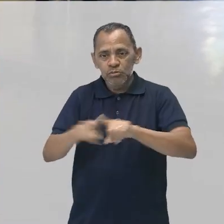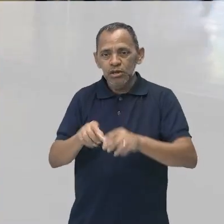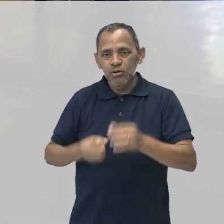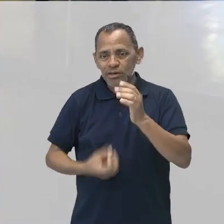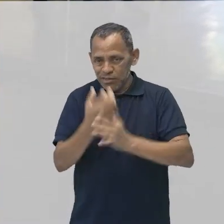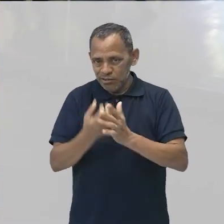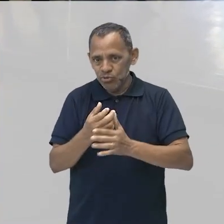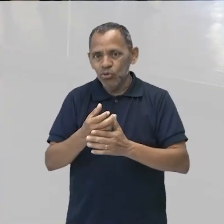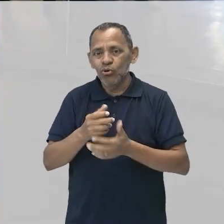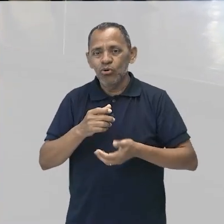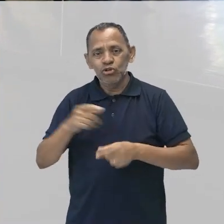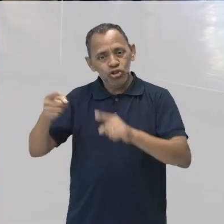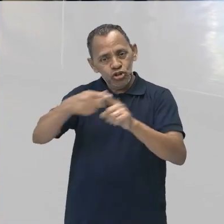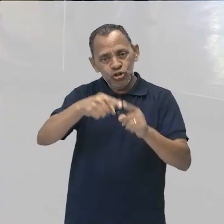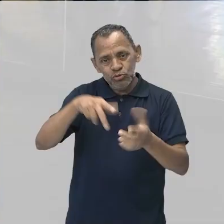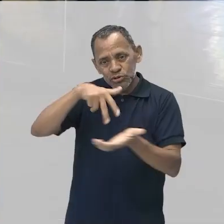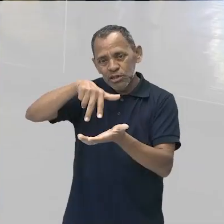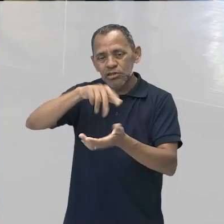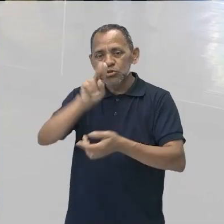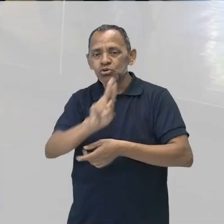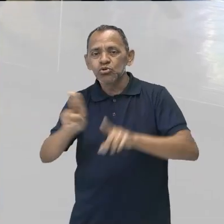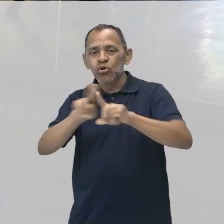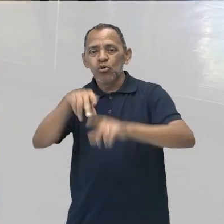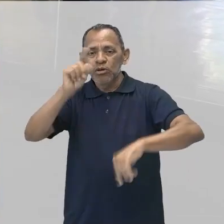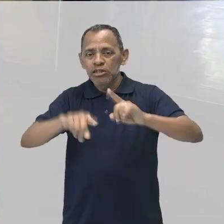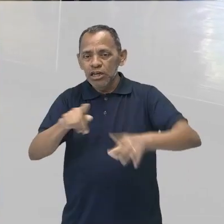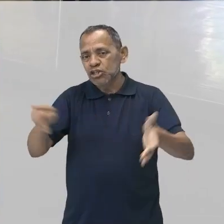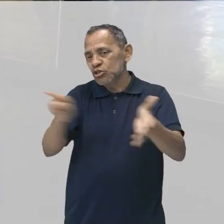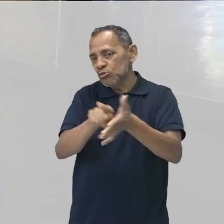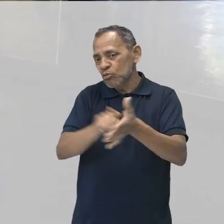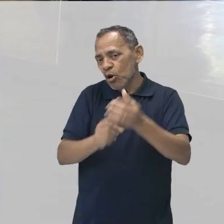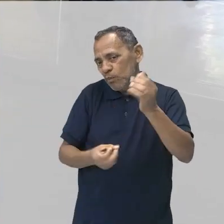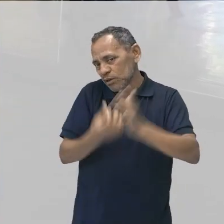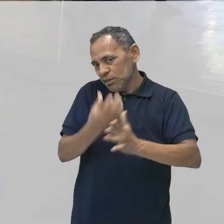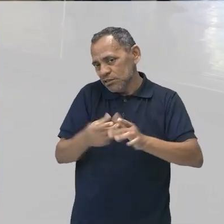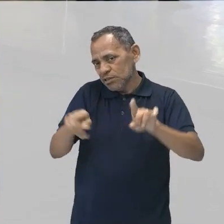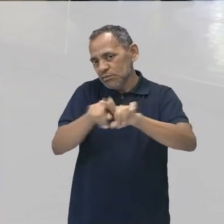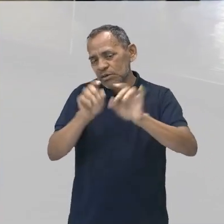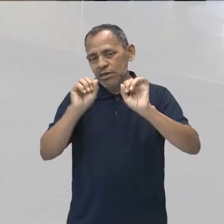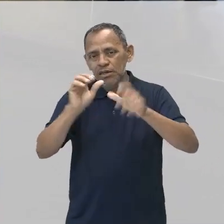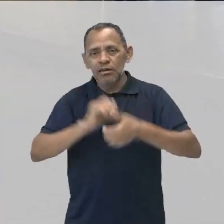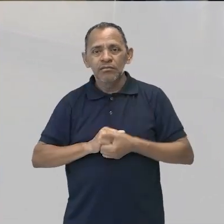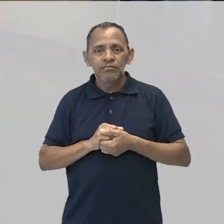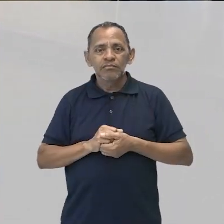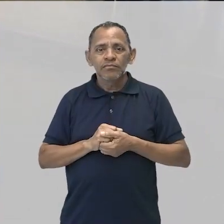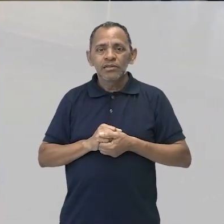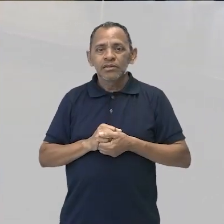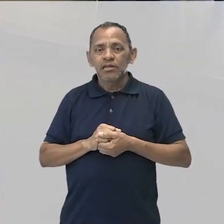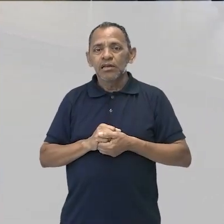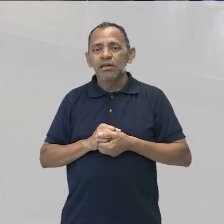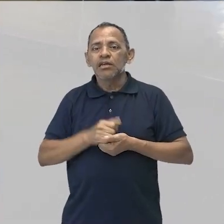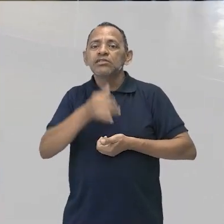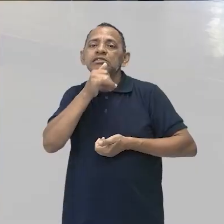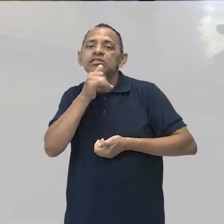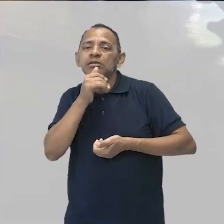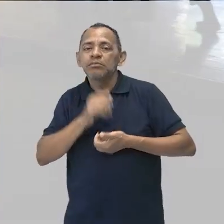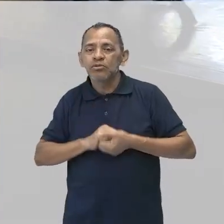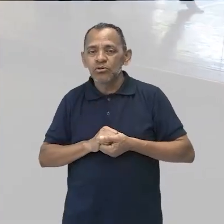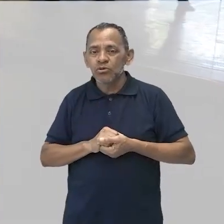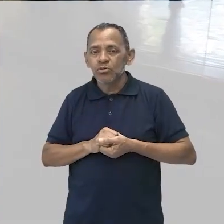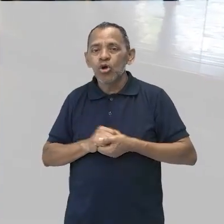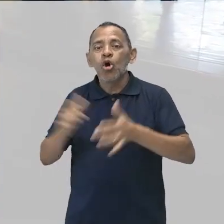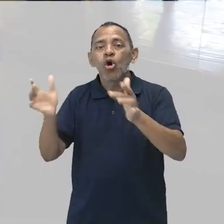dança contemporânea, ele utiliza de várias ferramentas para a criação das suas células coreográficas, como, por exemplo, o